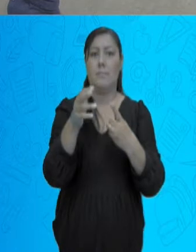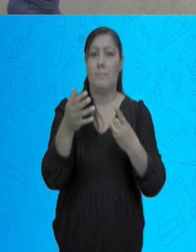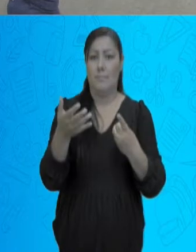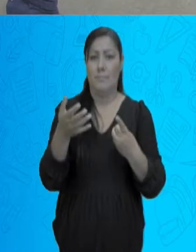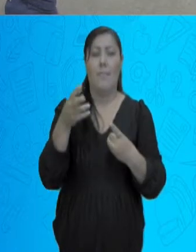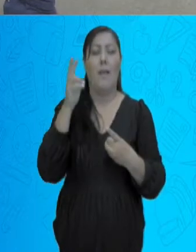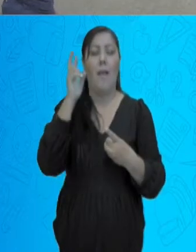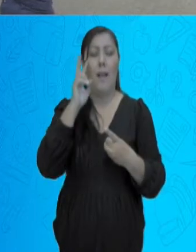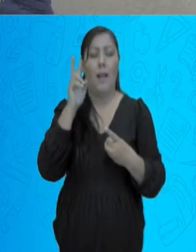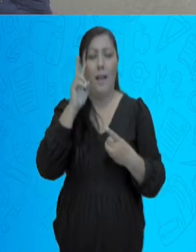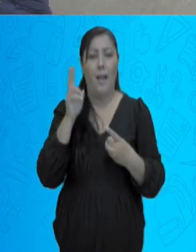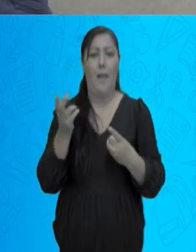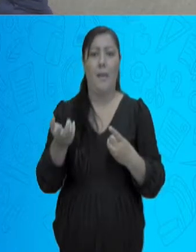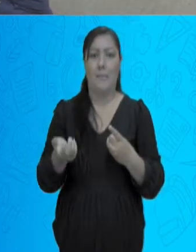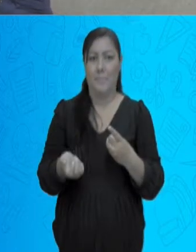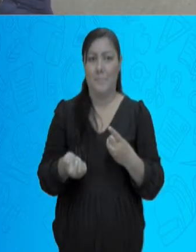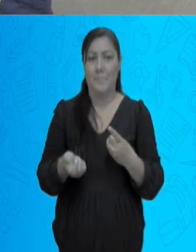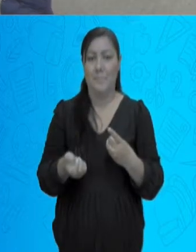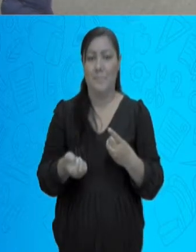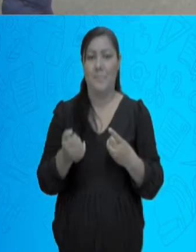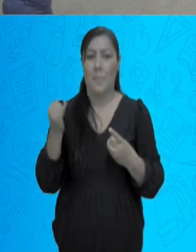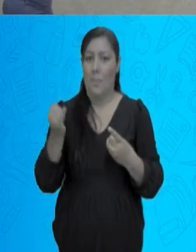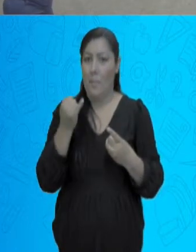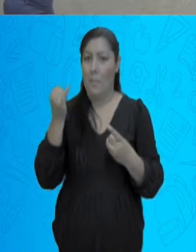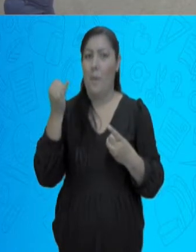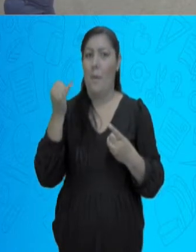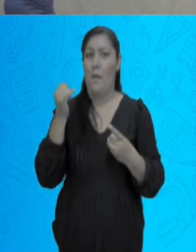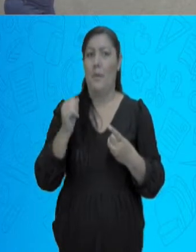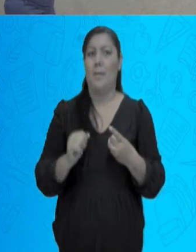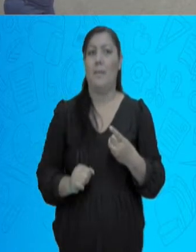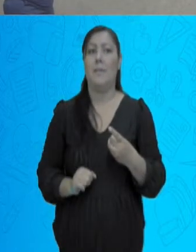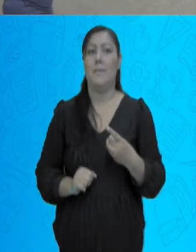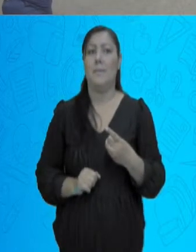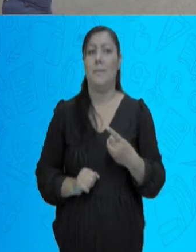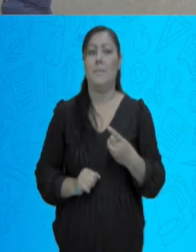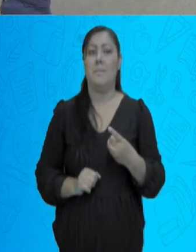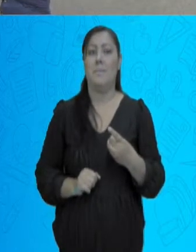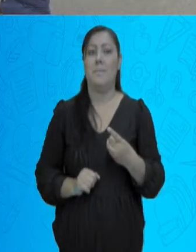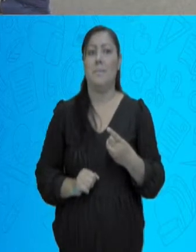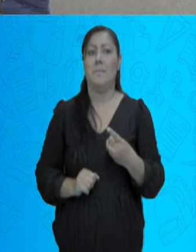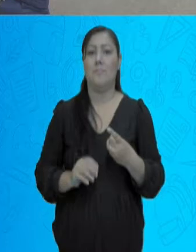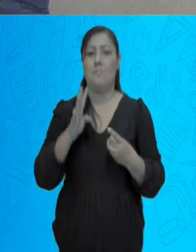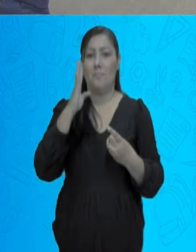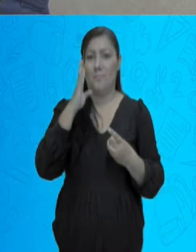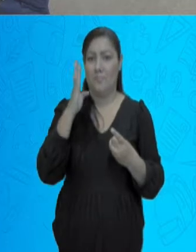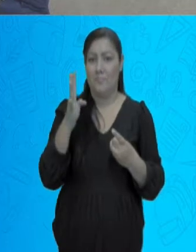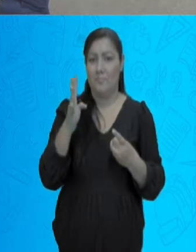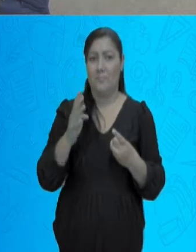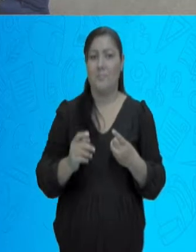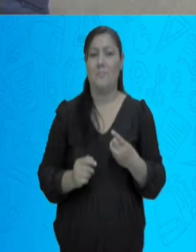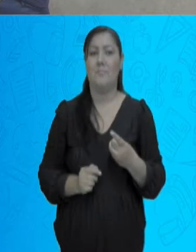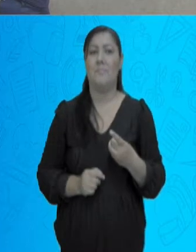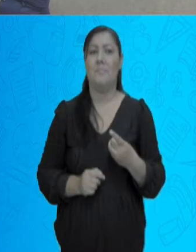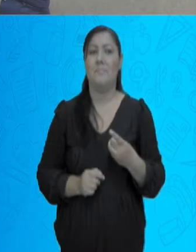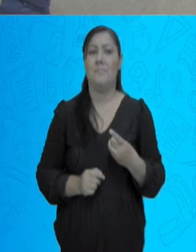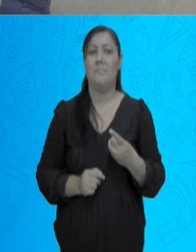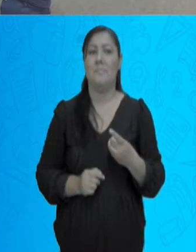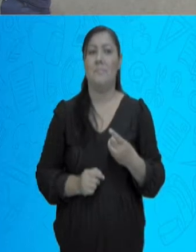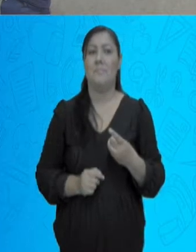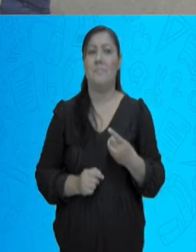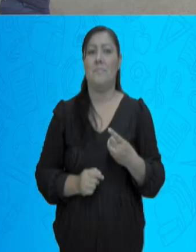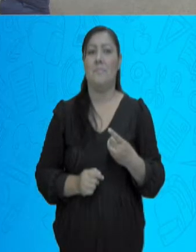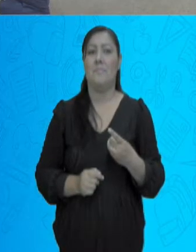Lembrem-se disso, é algo que devemos ter bem esclarecido. Bastante atenção, estudantes. Os